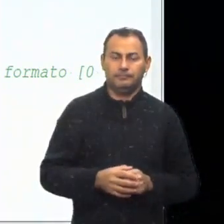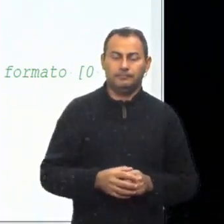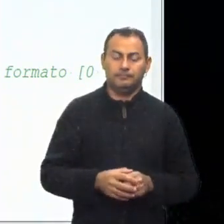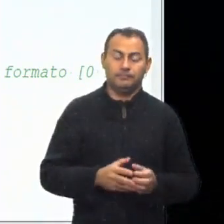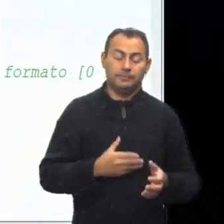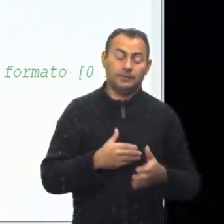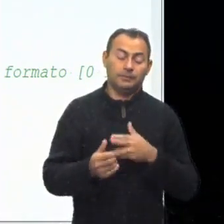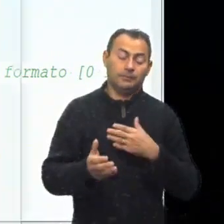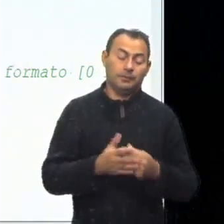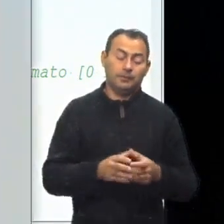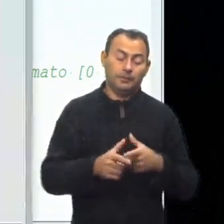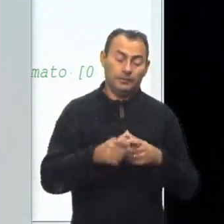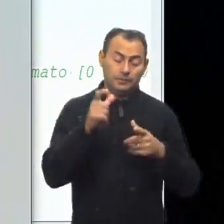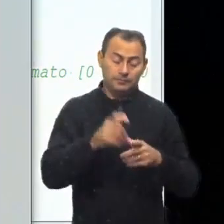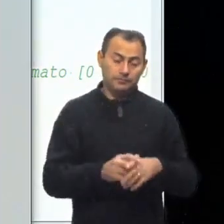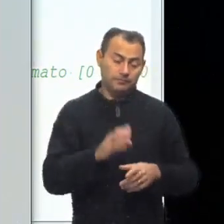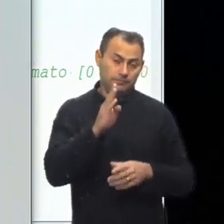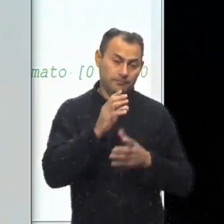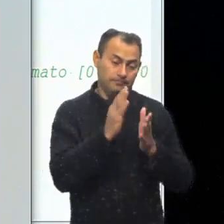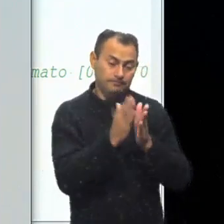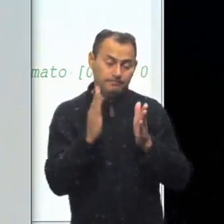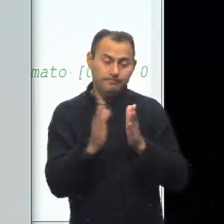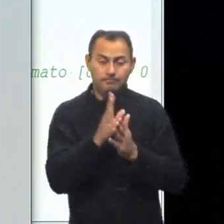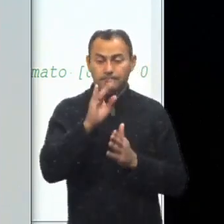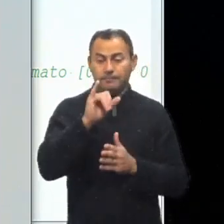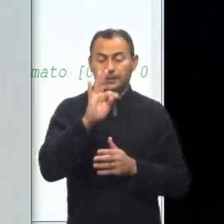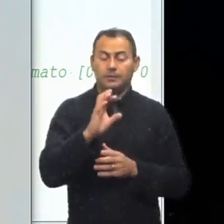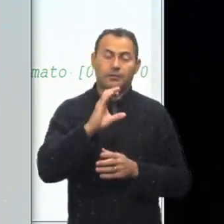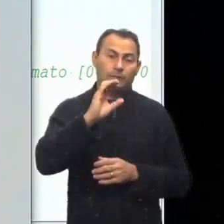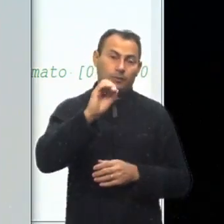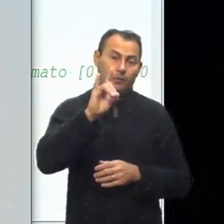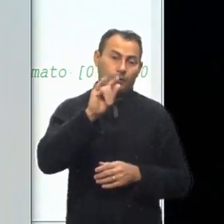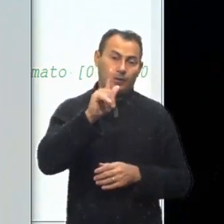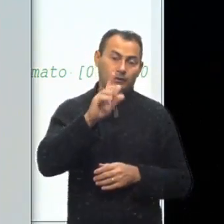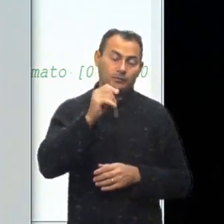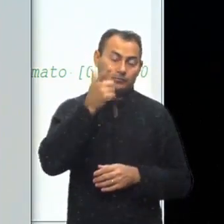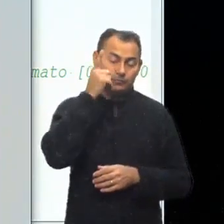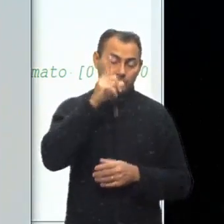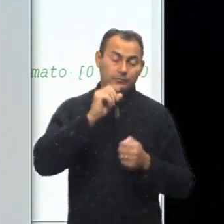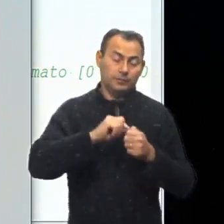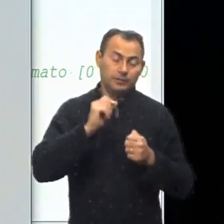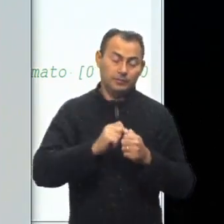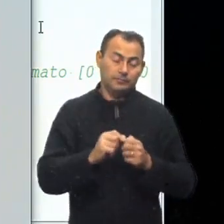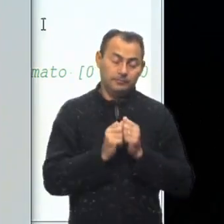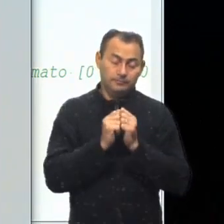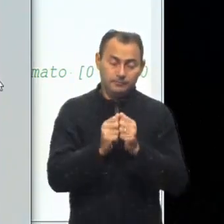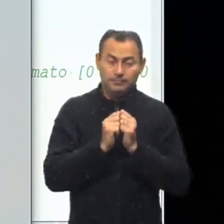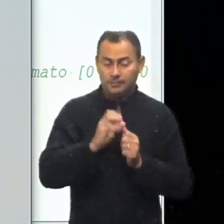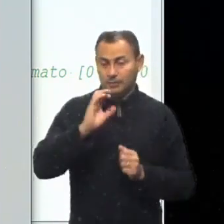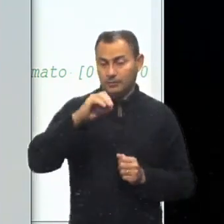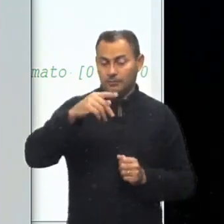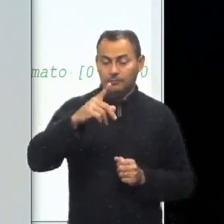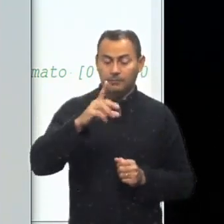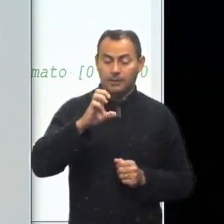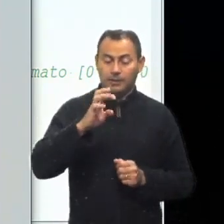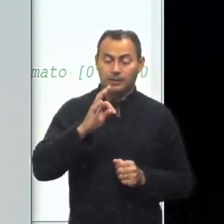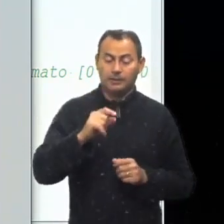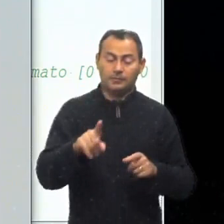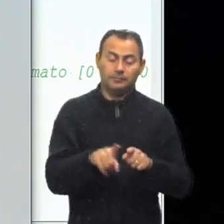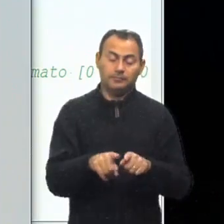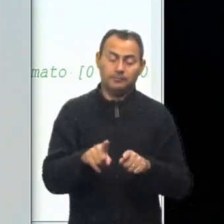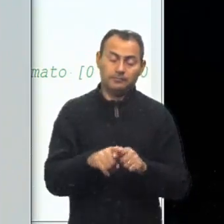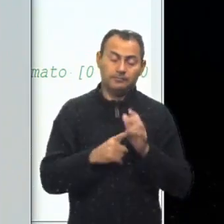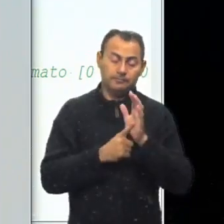não importa qual seja o tamanho da sequência de bits, o código vai conseguir fazer a completa